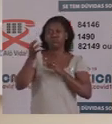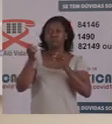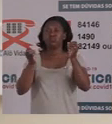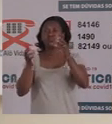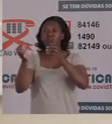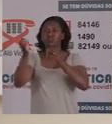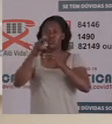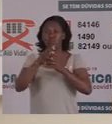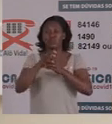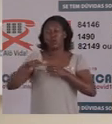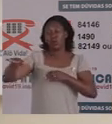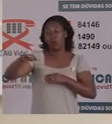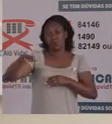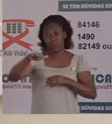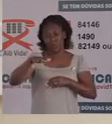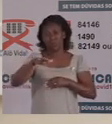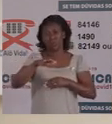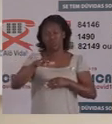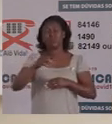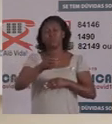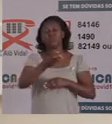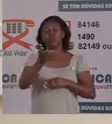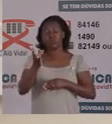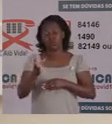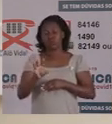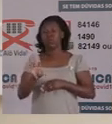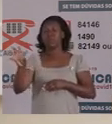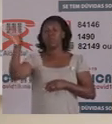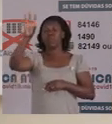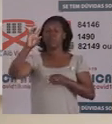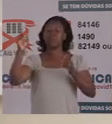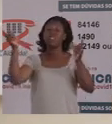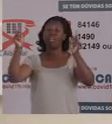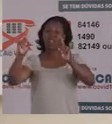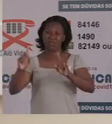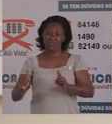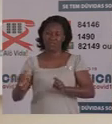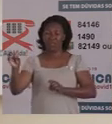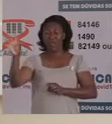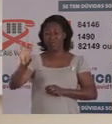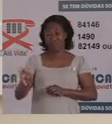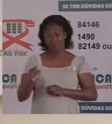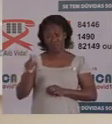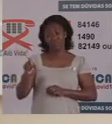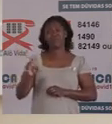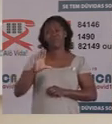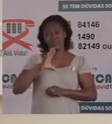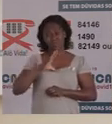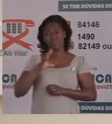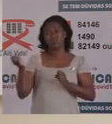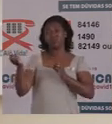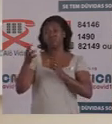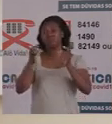transmissão comunitária, e há outros países em África que têm esta transmissão comunitária, e esta